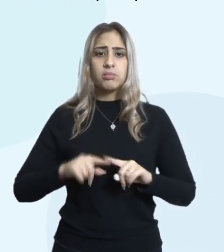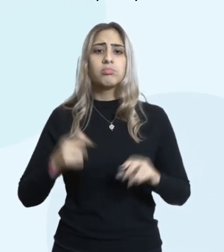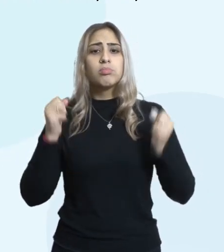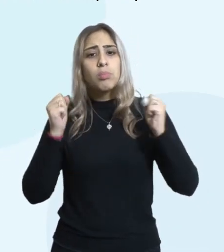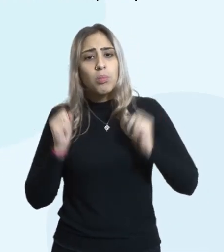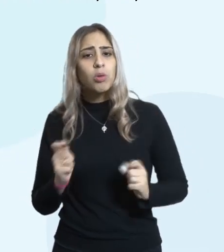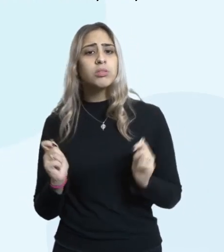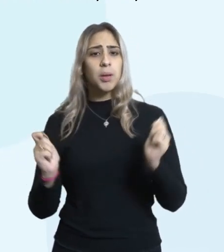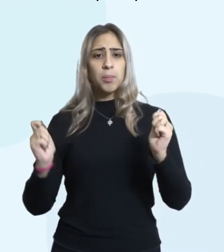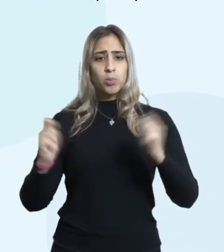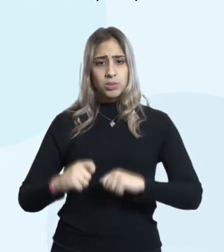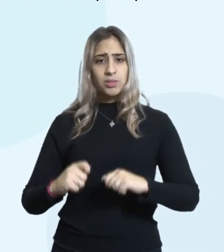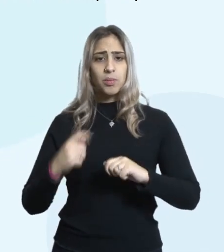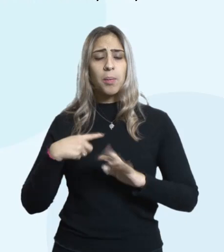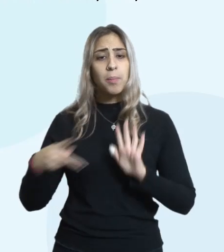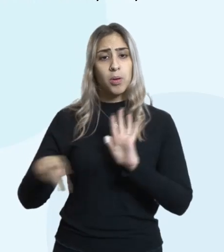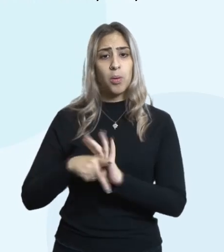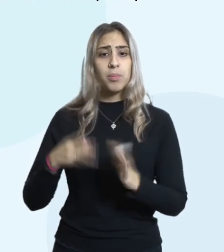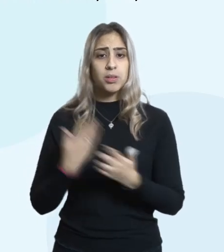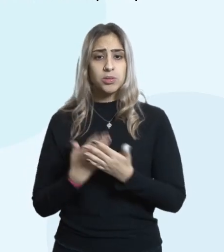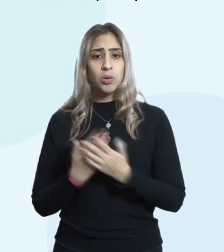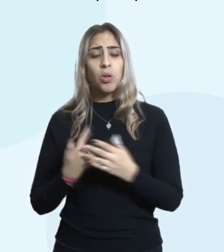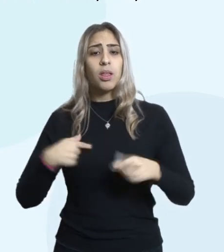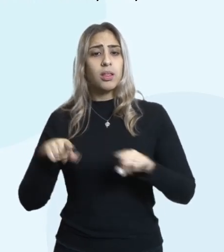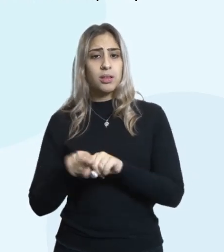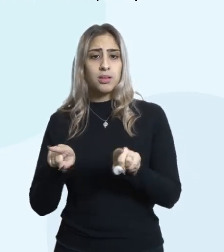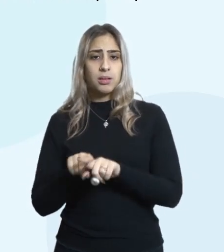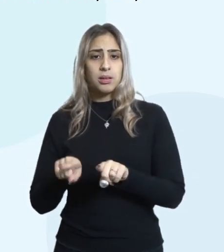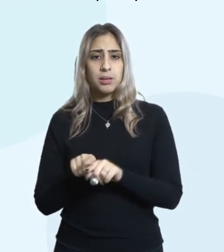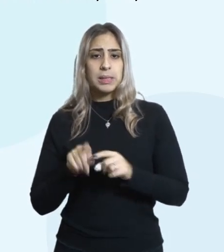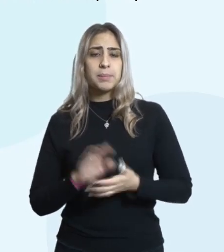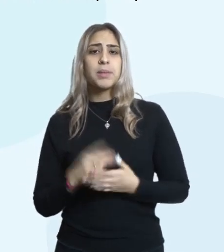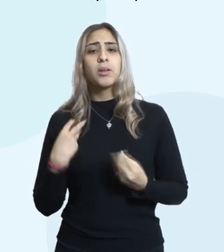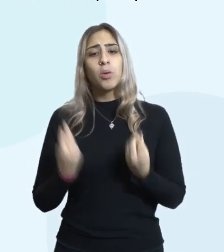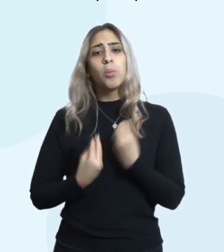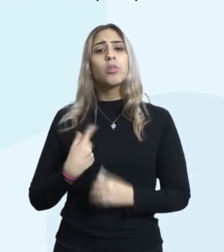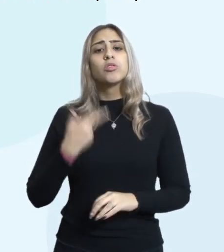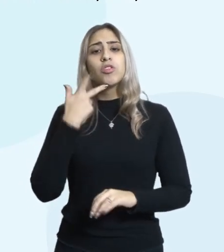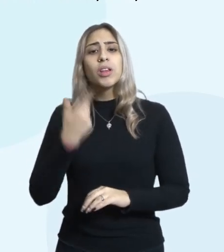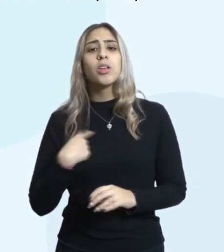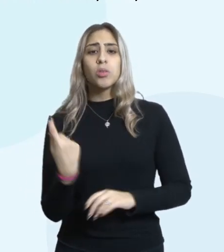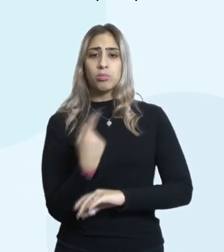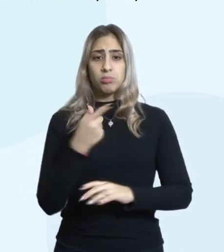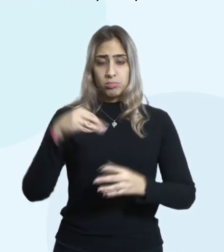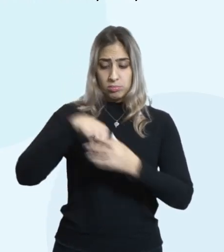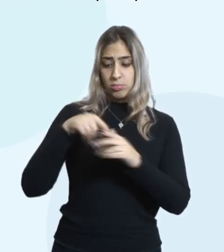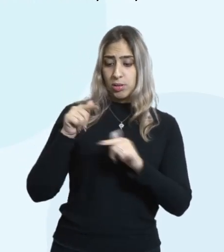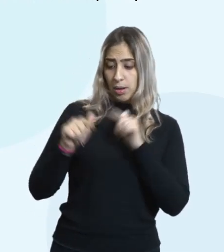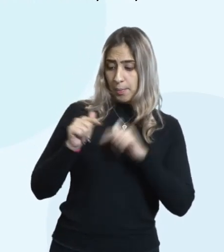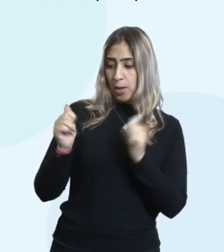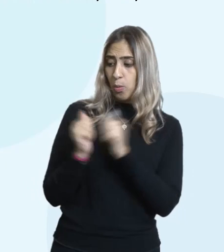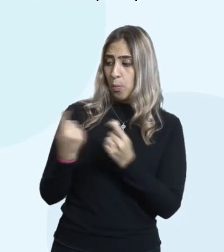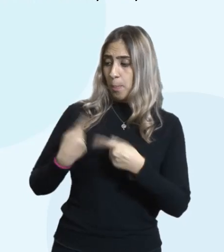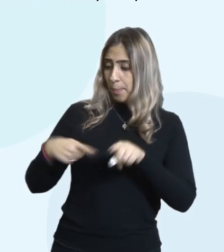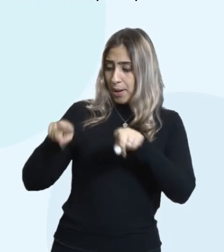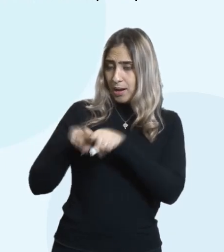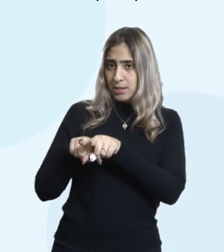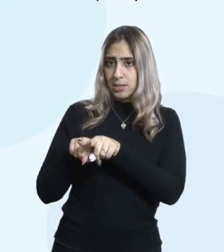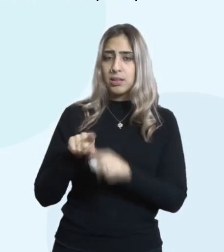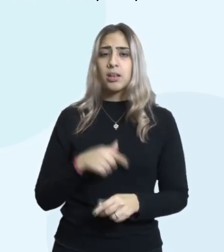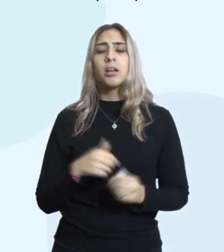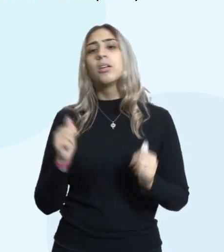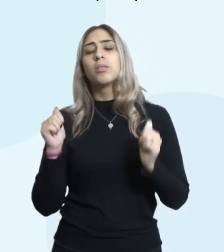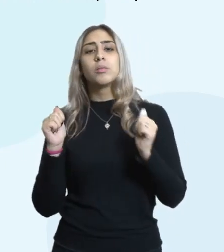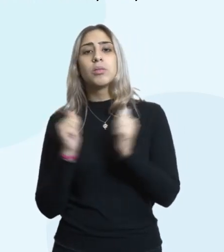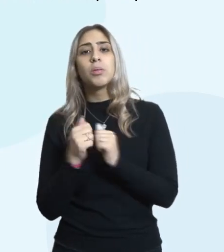ser possíveis na própria escola também confeccionar, e aí, como eu já disse, nesse trabalho de parceria,